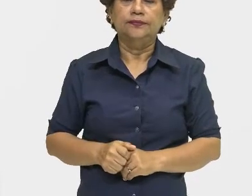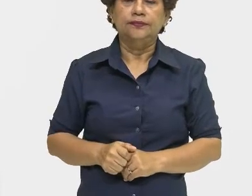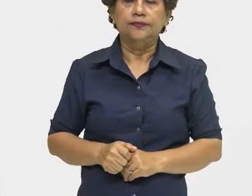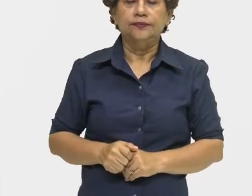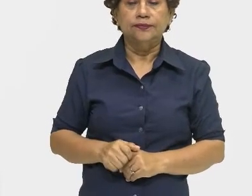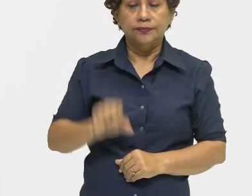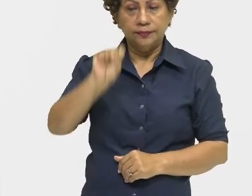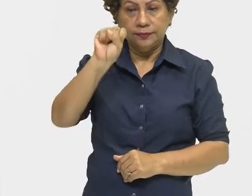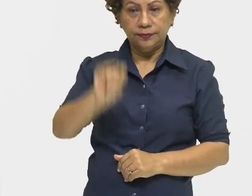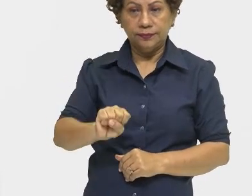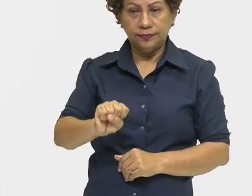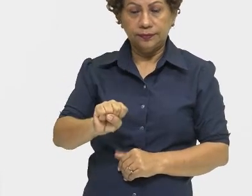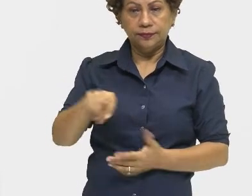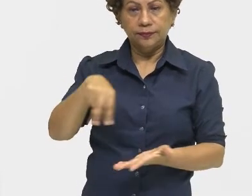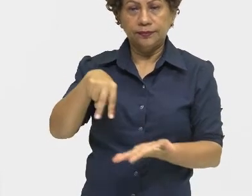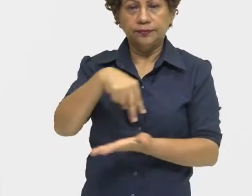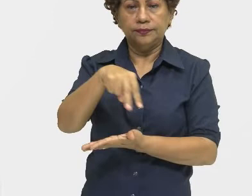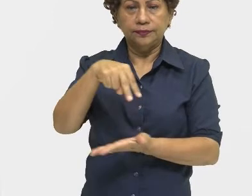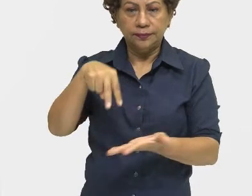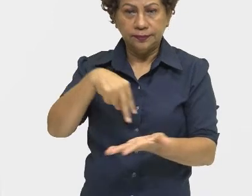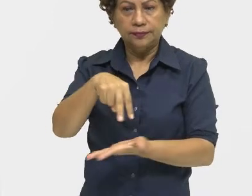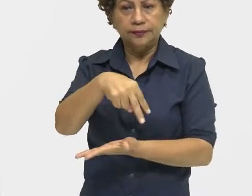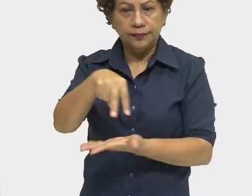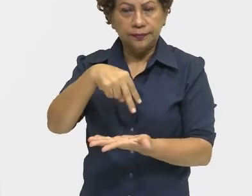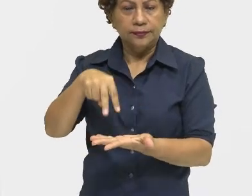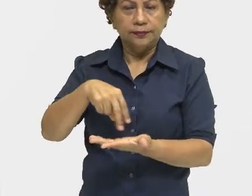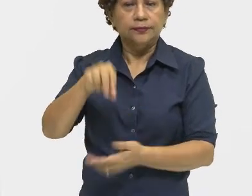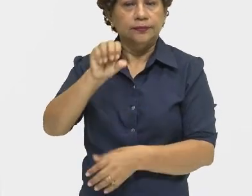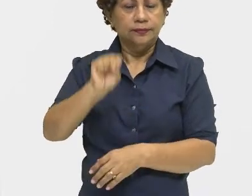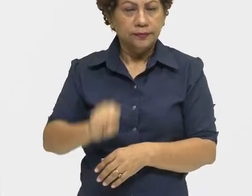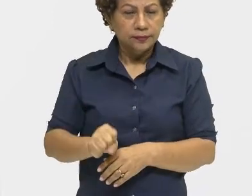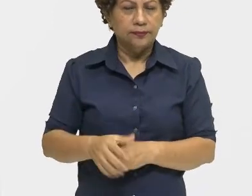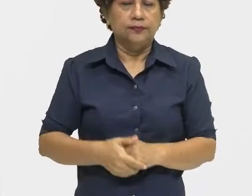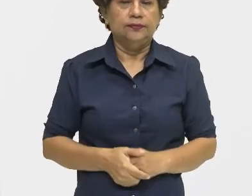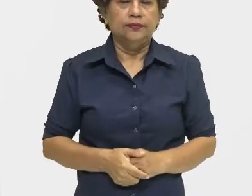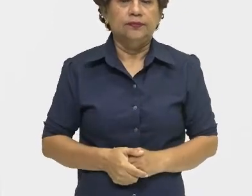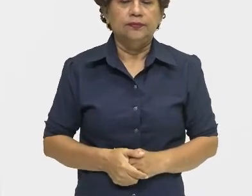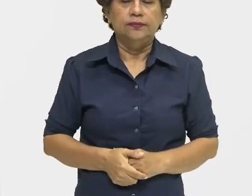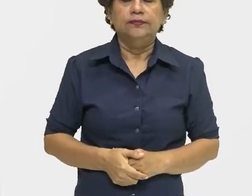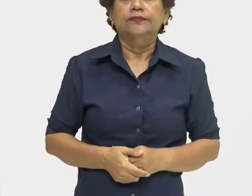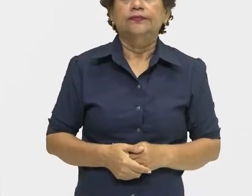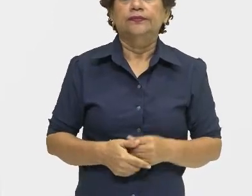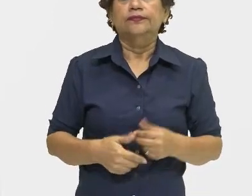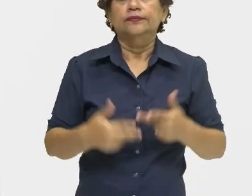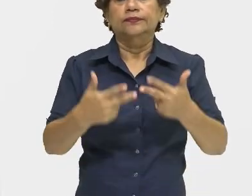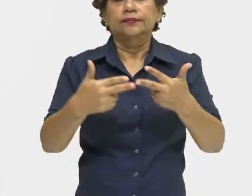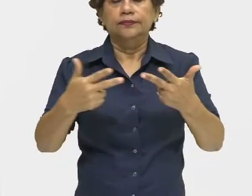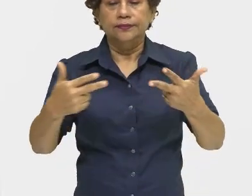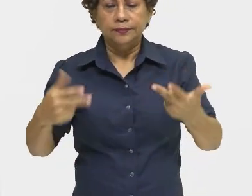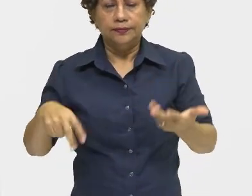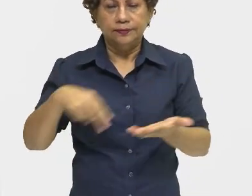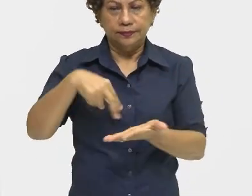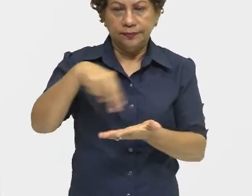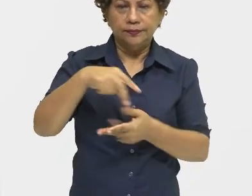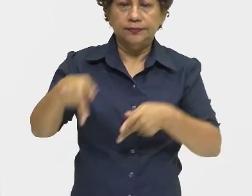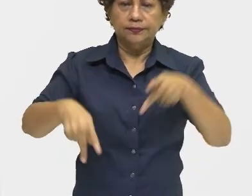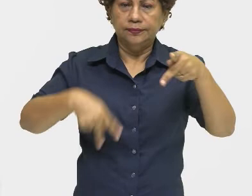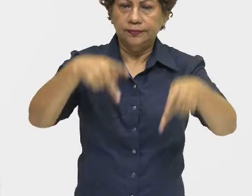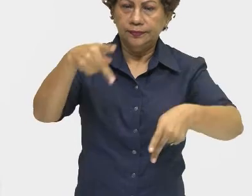sul. O termo fandango designa uma série de danças populares, chamadas